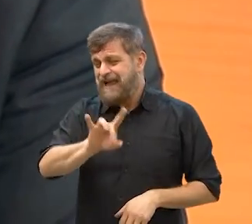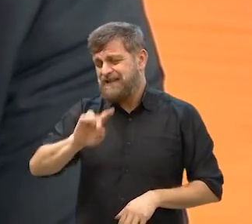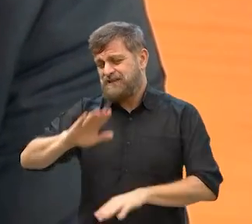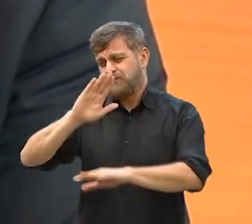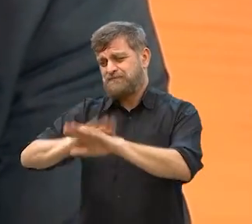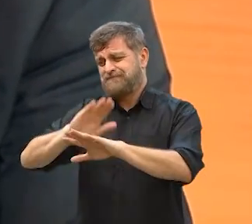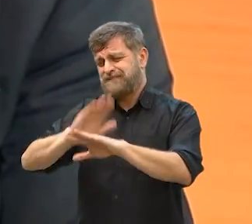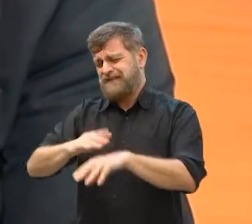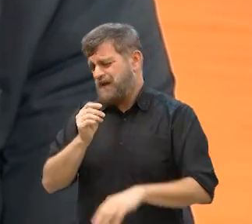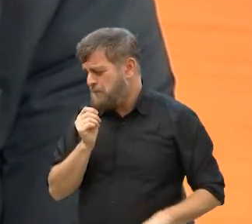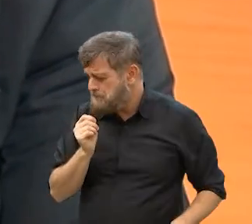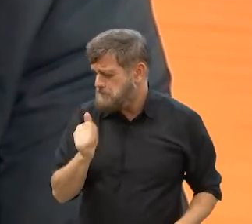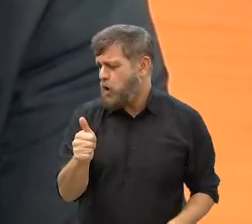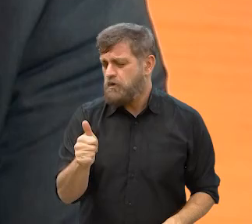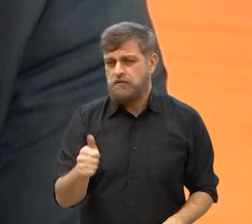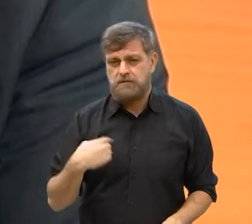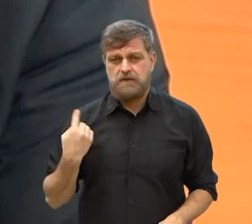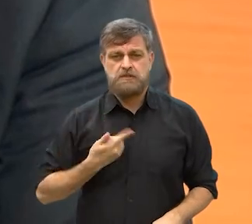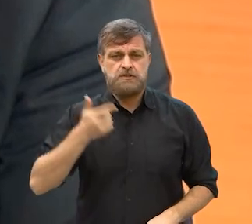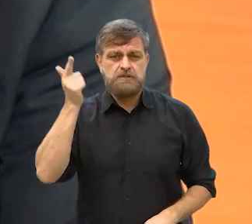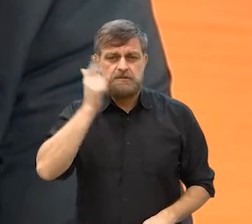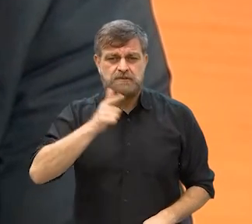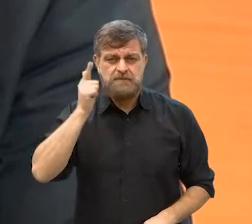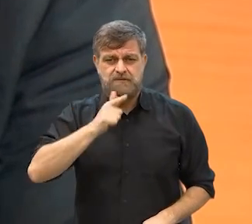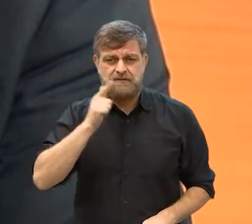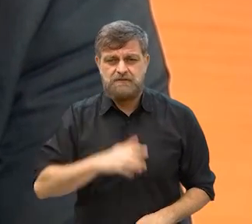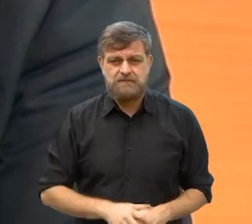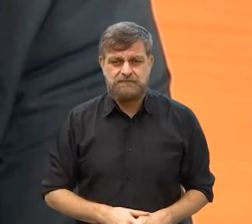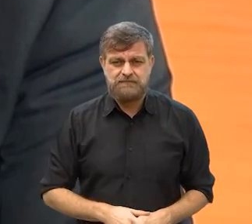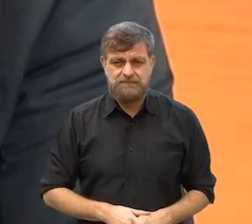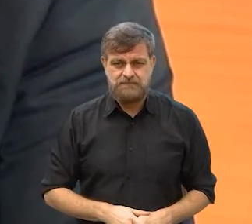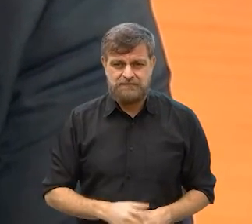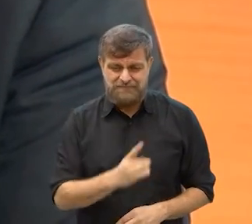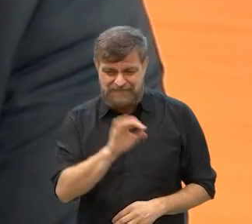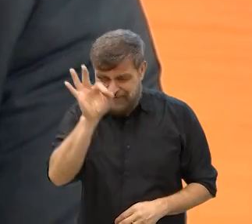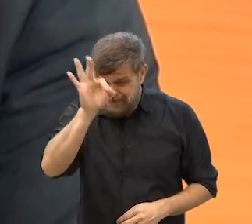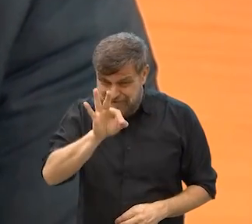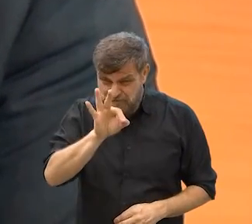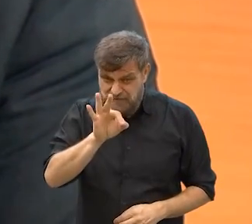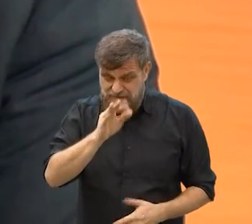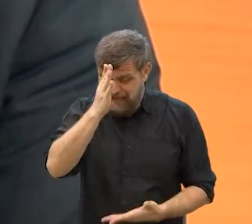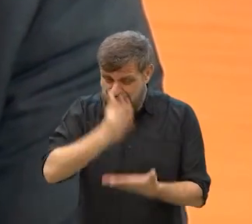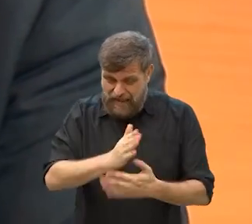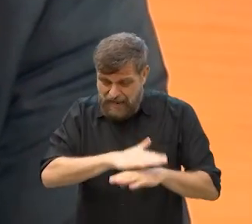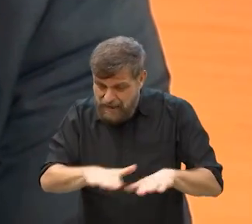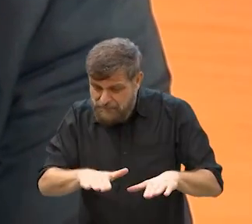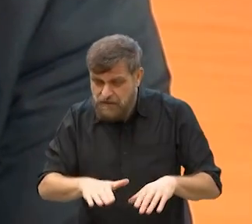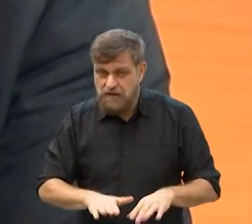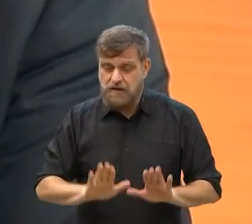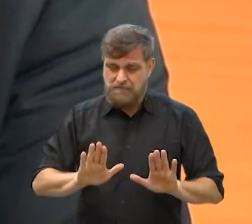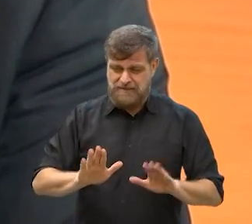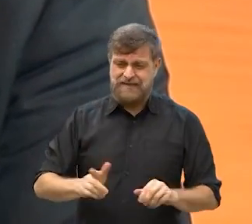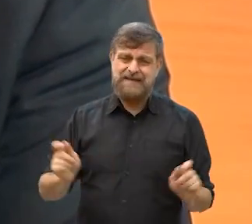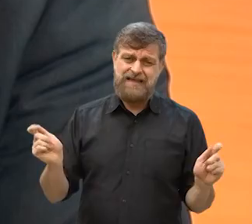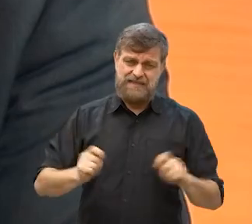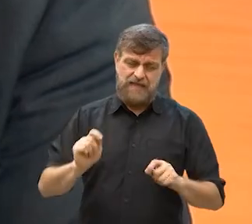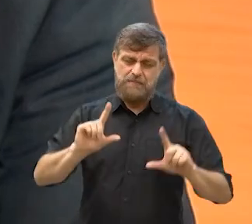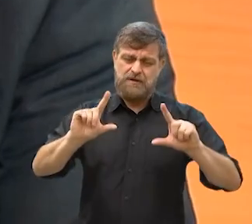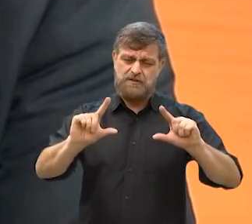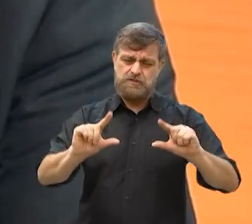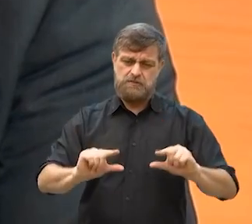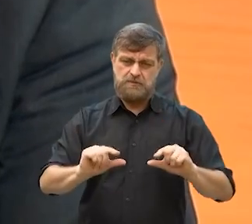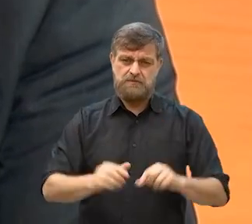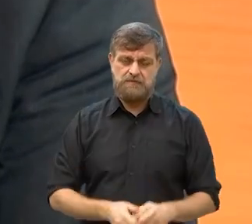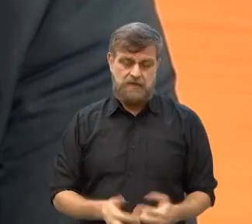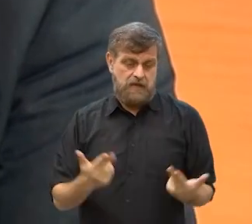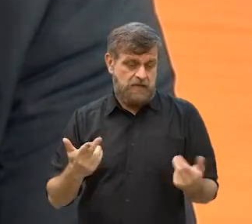pouquinho, acho que a gente consegue, não vou dizer zerar esse problema, mas a gente consegue amenizar bastante, que é o